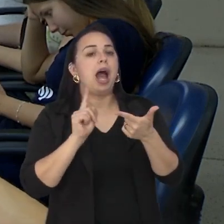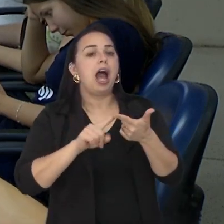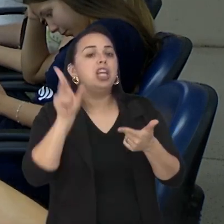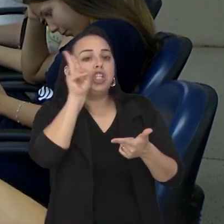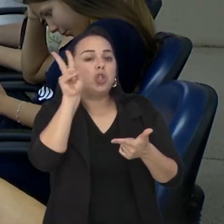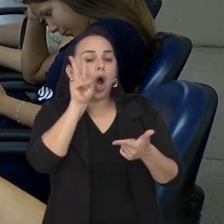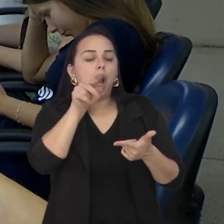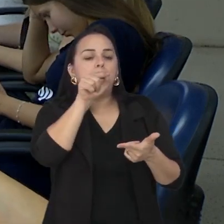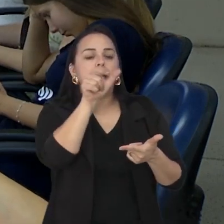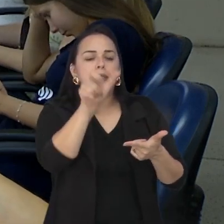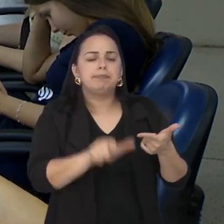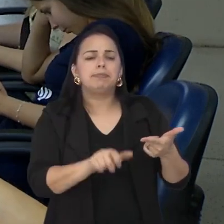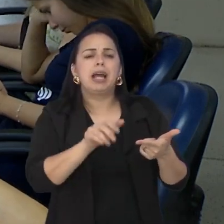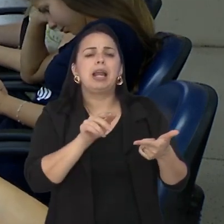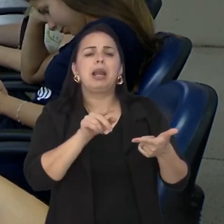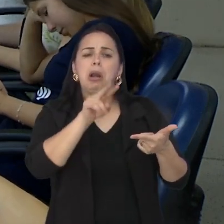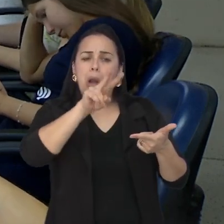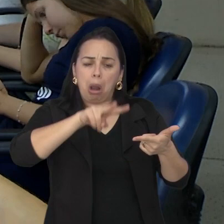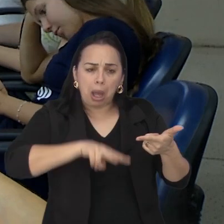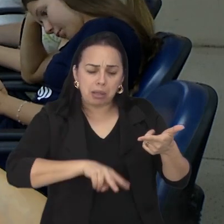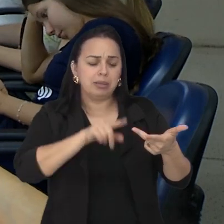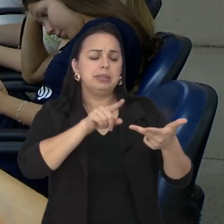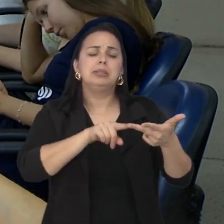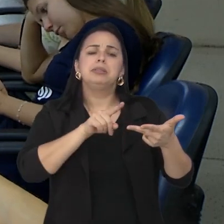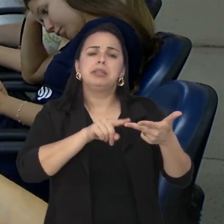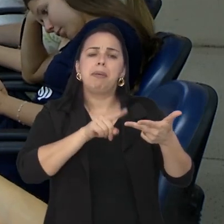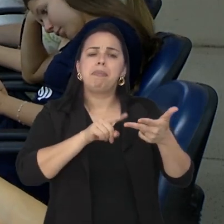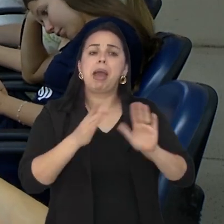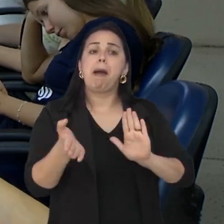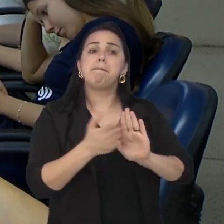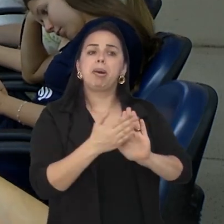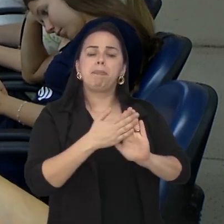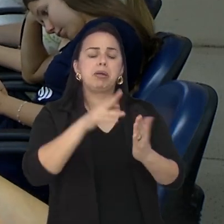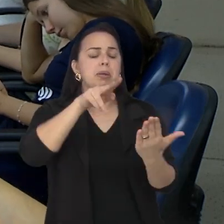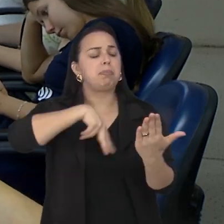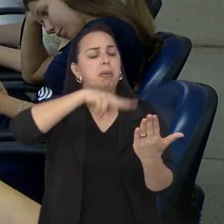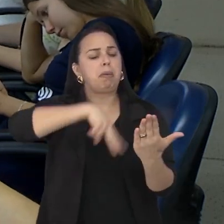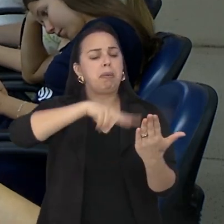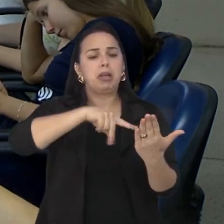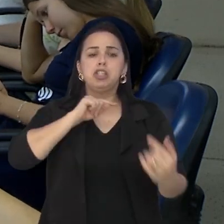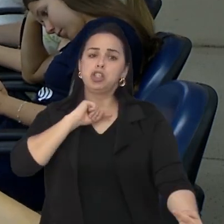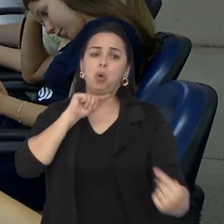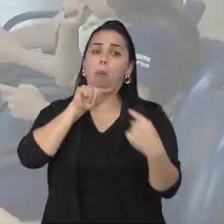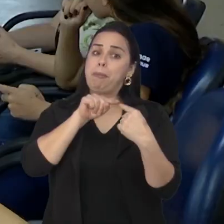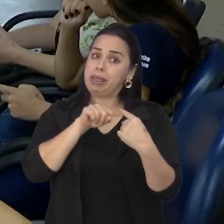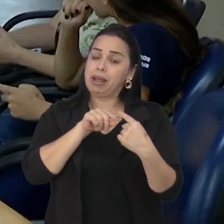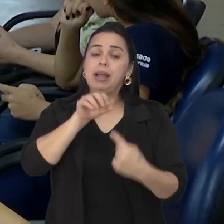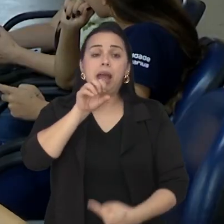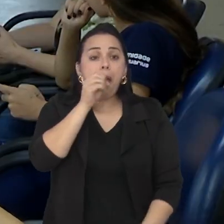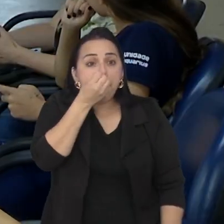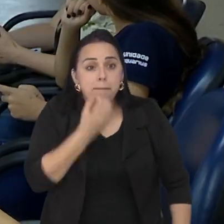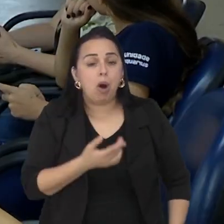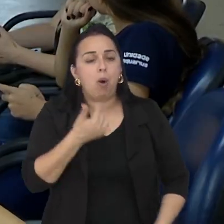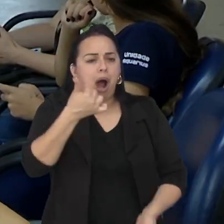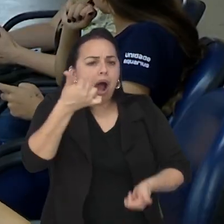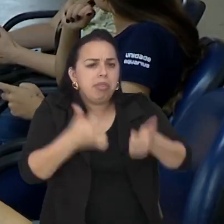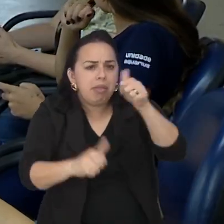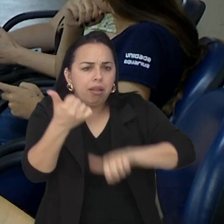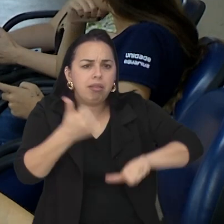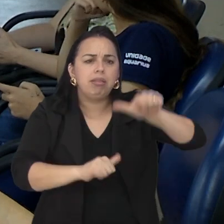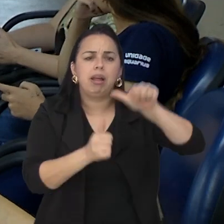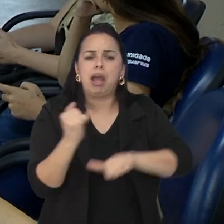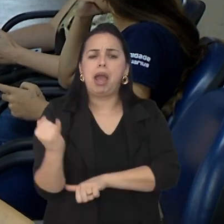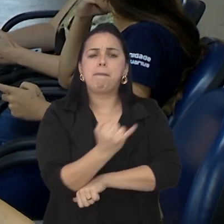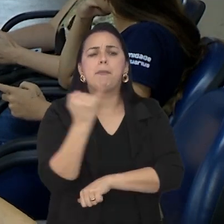leio sobre o que cada um está propondo e vejo se está de acordo com meus princípios. É sempre bom